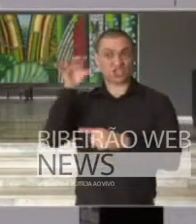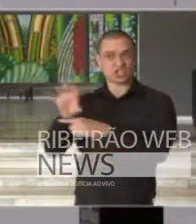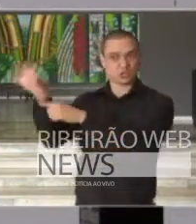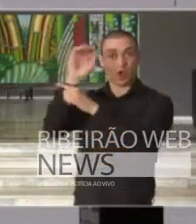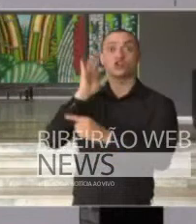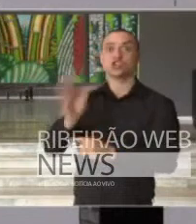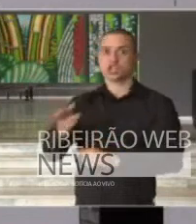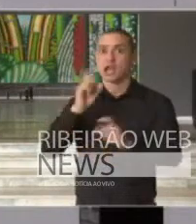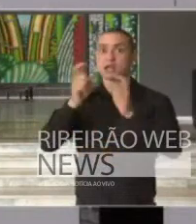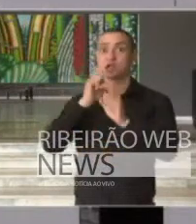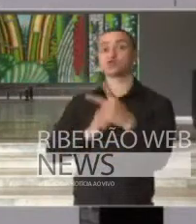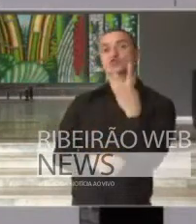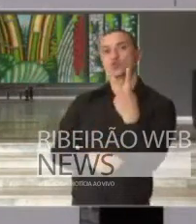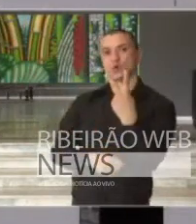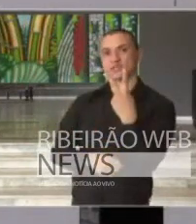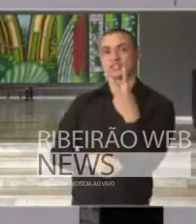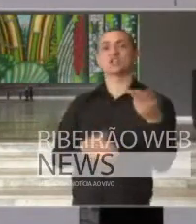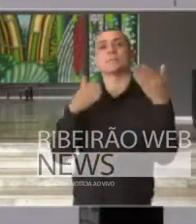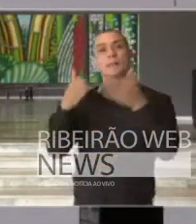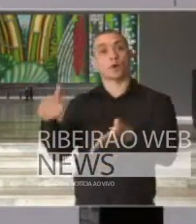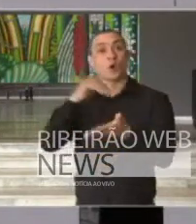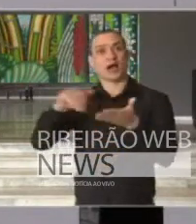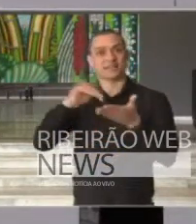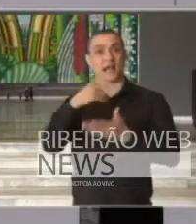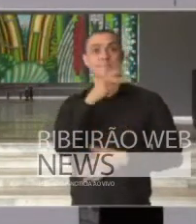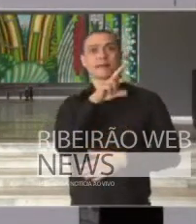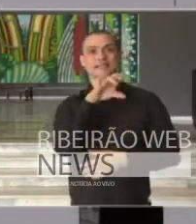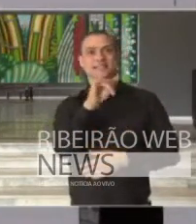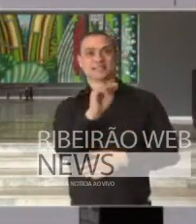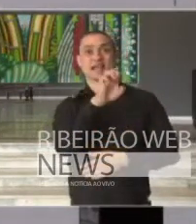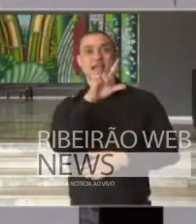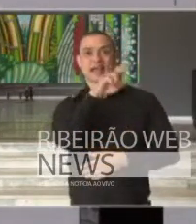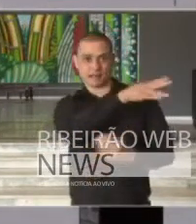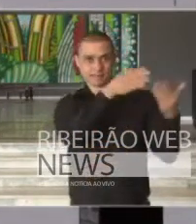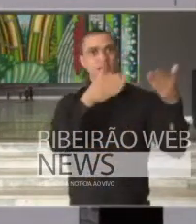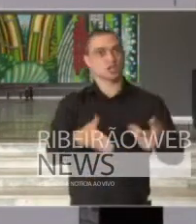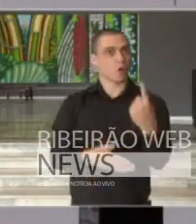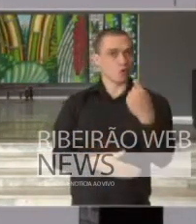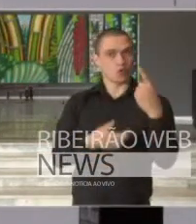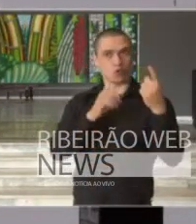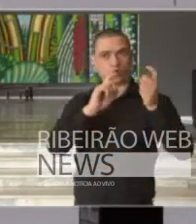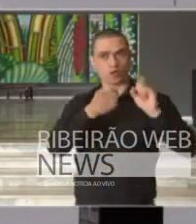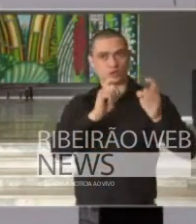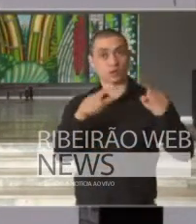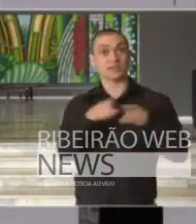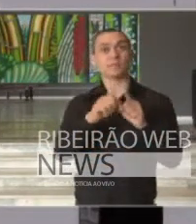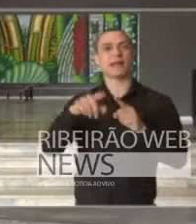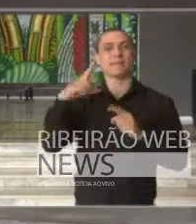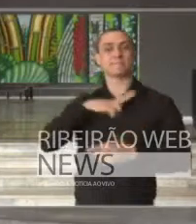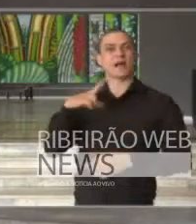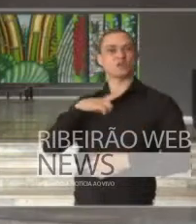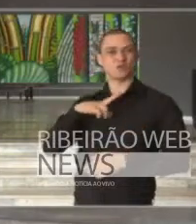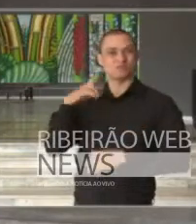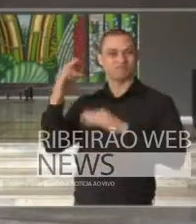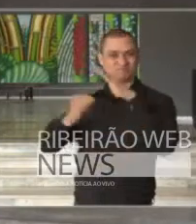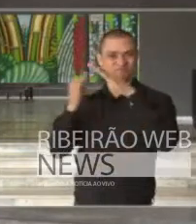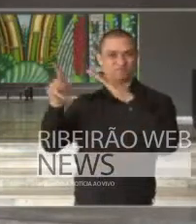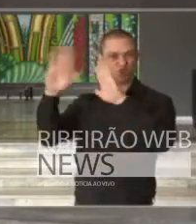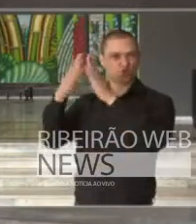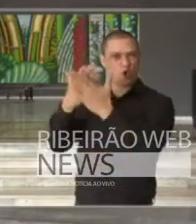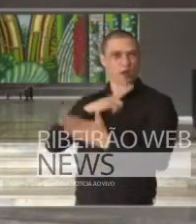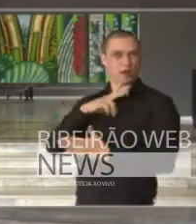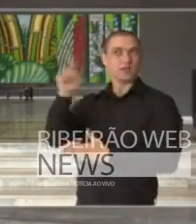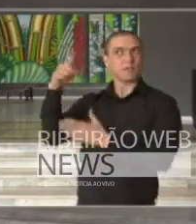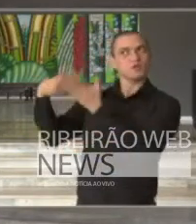2 reuniões, inclusive com a participação da secretária Patrícia Ellen, em uma delas, e com instituições privadas, logicamente, que já reunimos